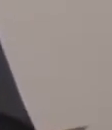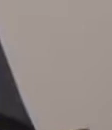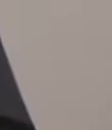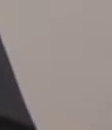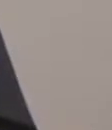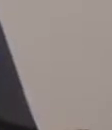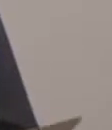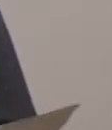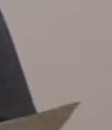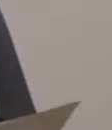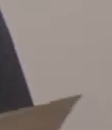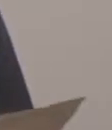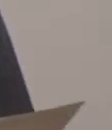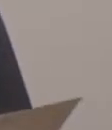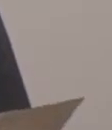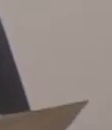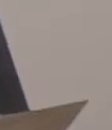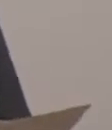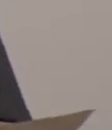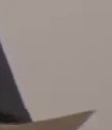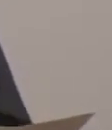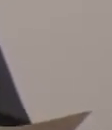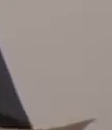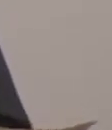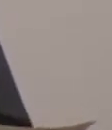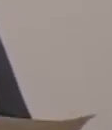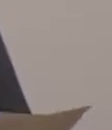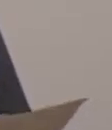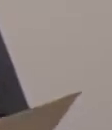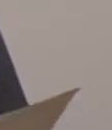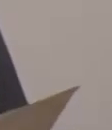desenvolvimento social, aquela equipe de trabalho e renda,